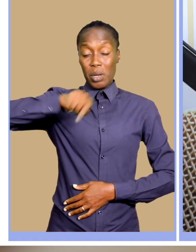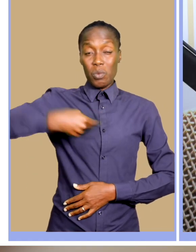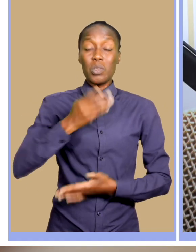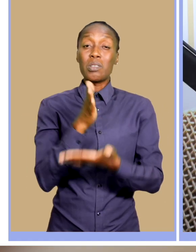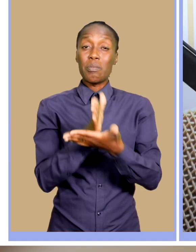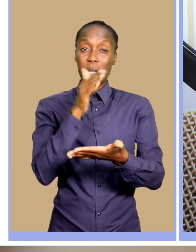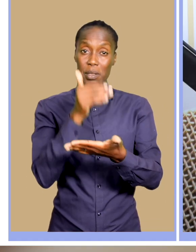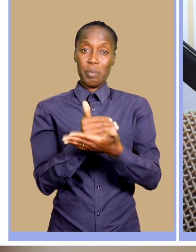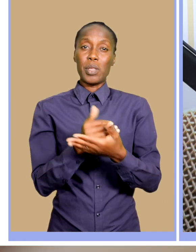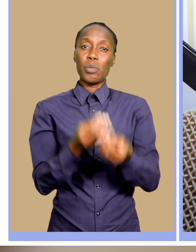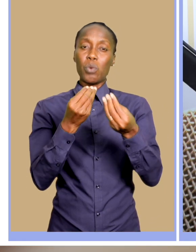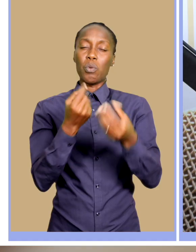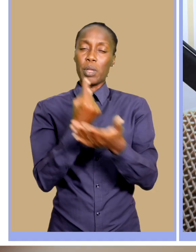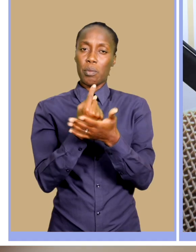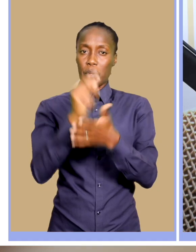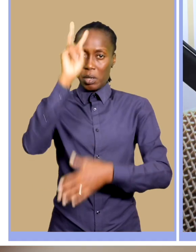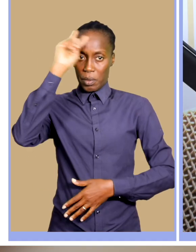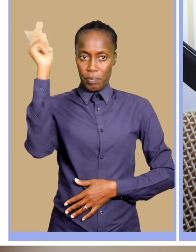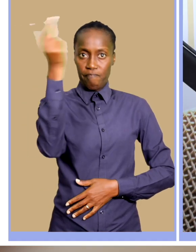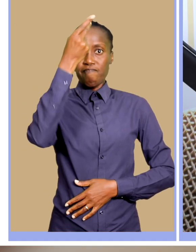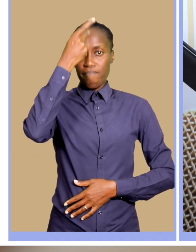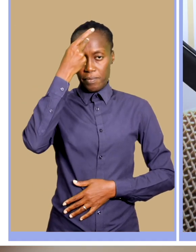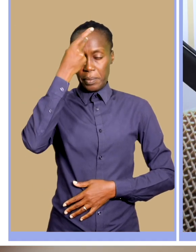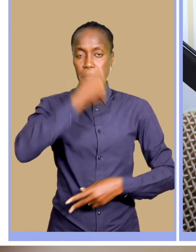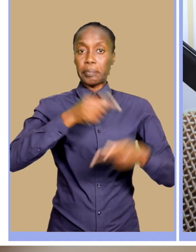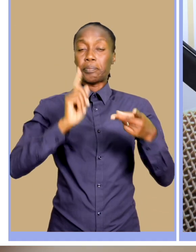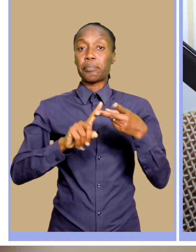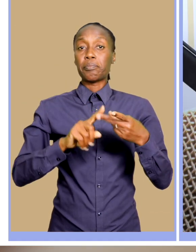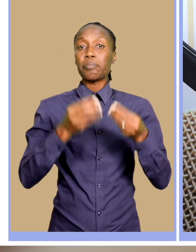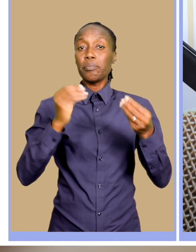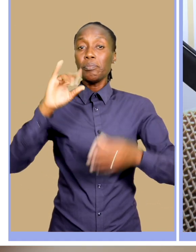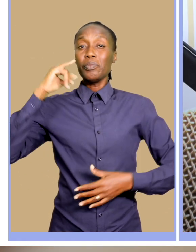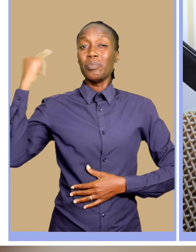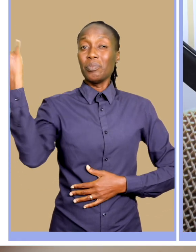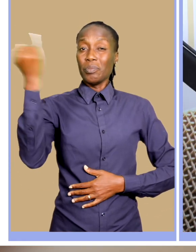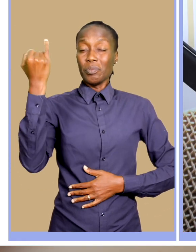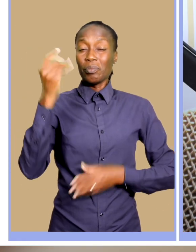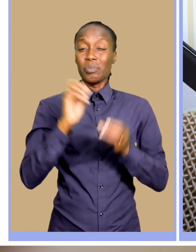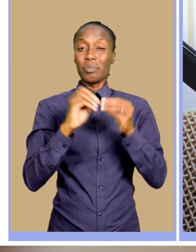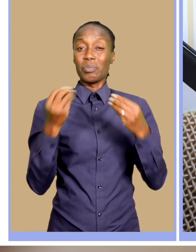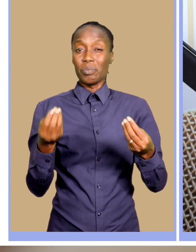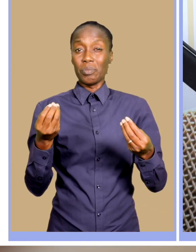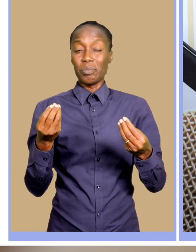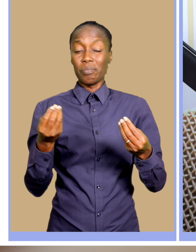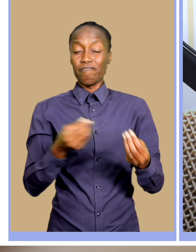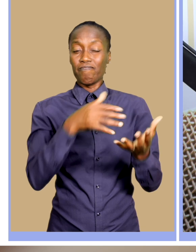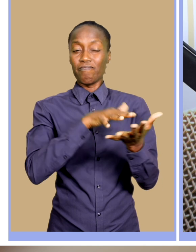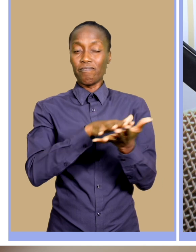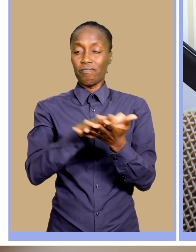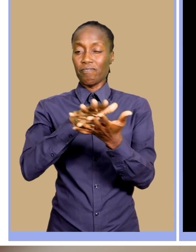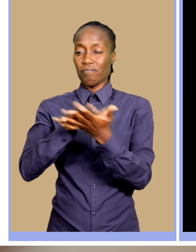algumas ações de consciencialização sobre os impactos das mudanças climáticas na área da saúde e no setor de